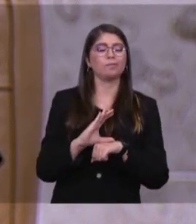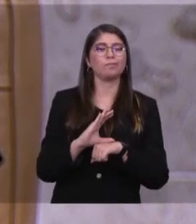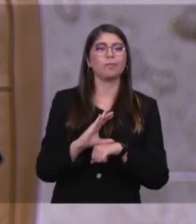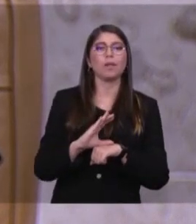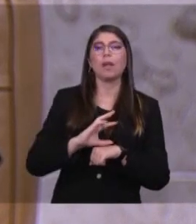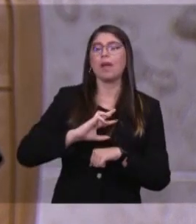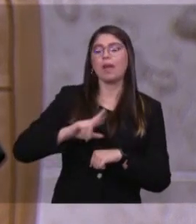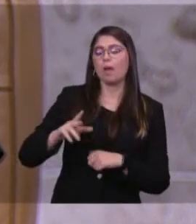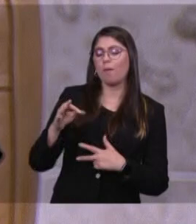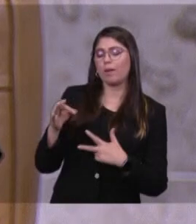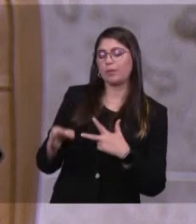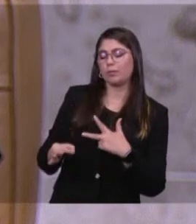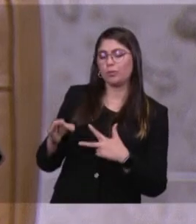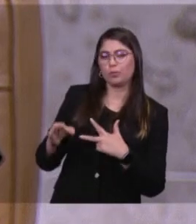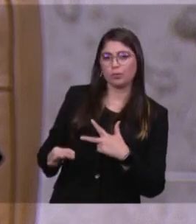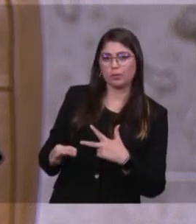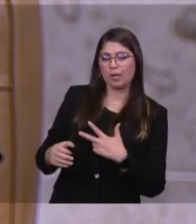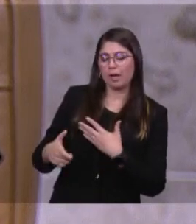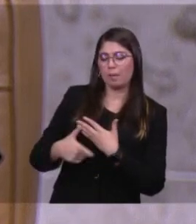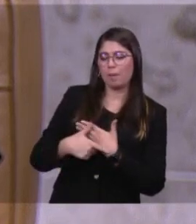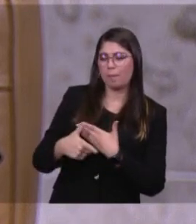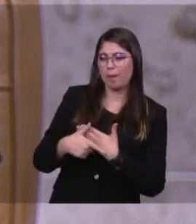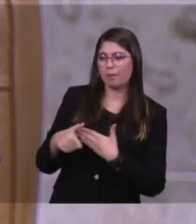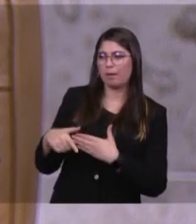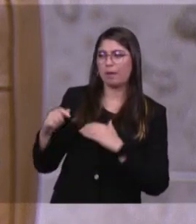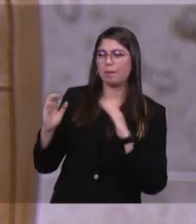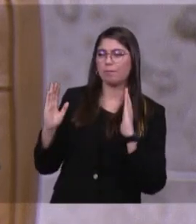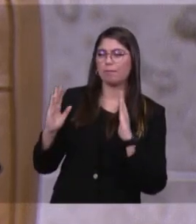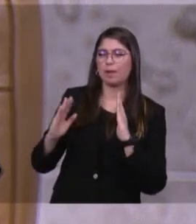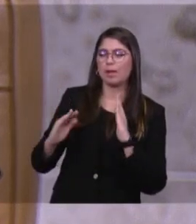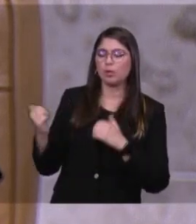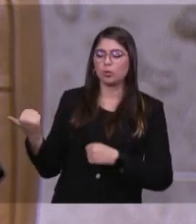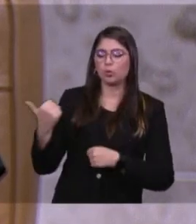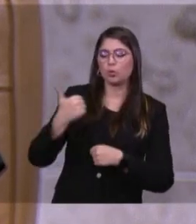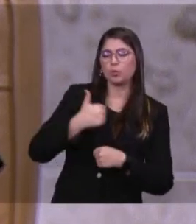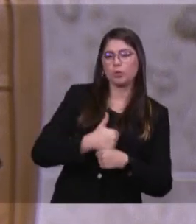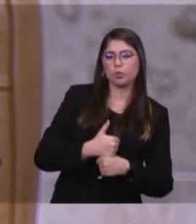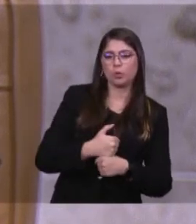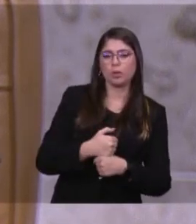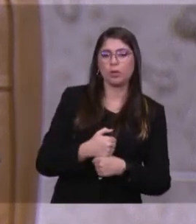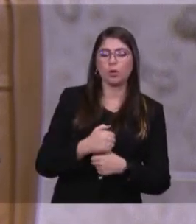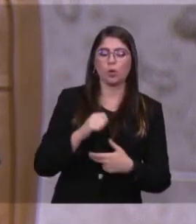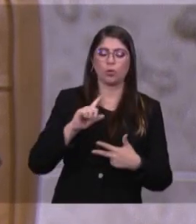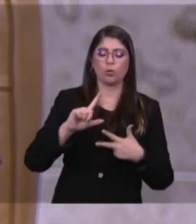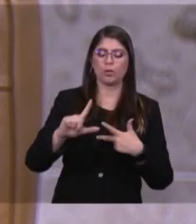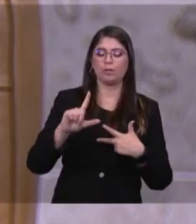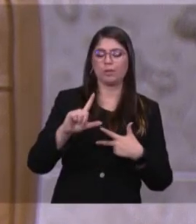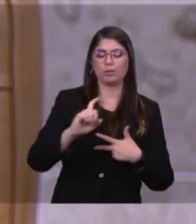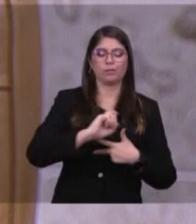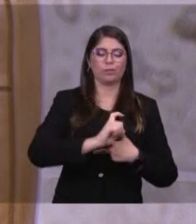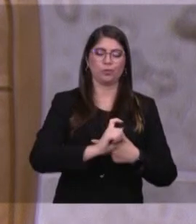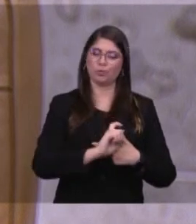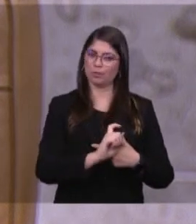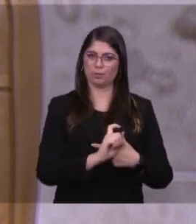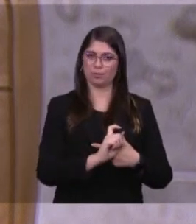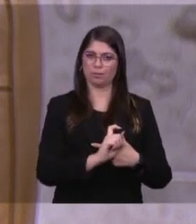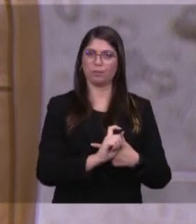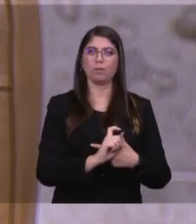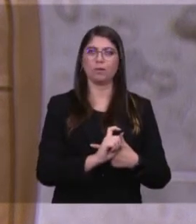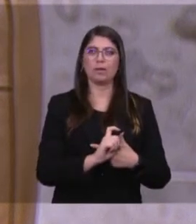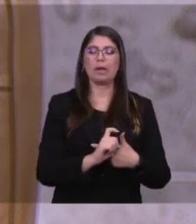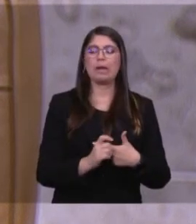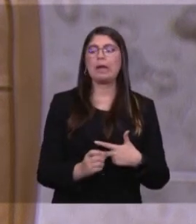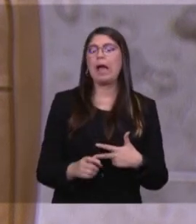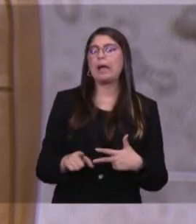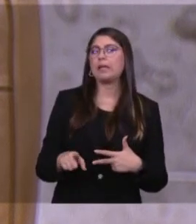Poder Judiciário competência que o habilite a se substituir aos poderes legislativo e executivo na